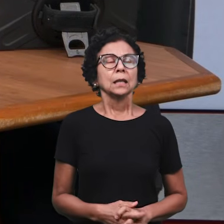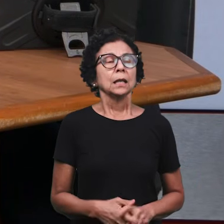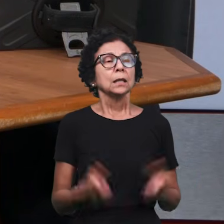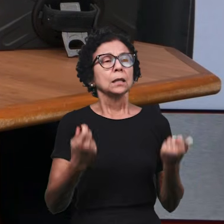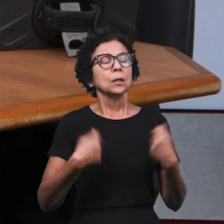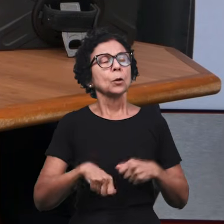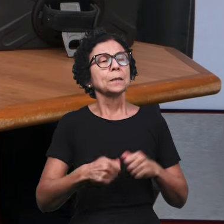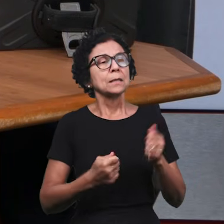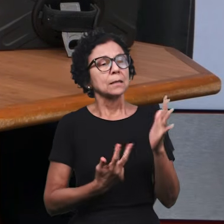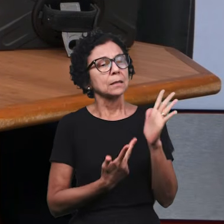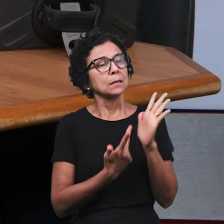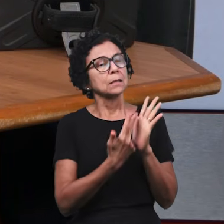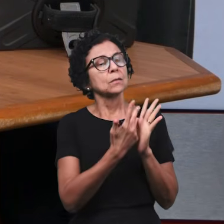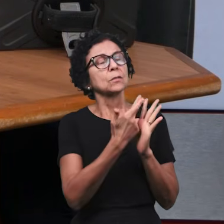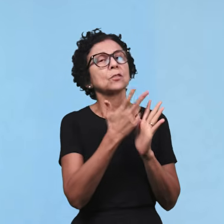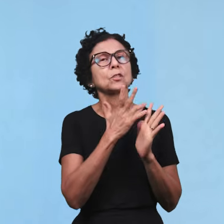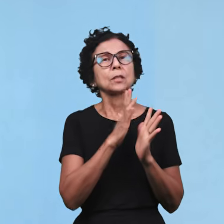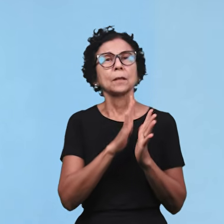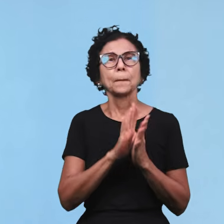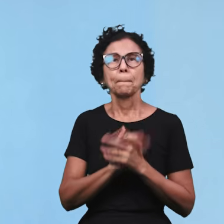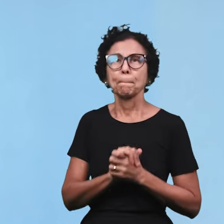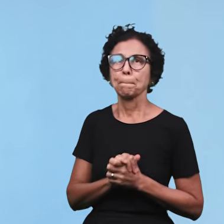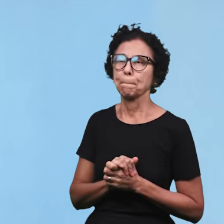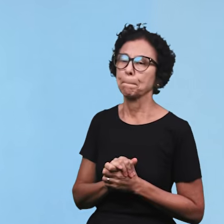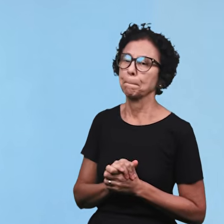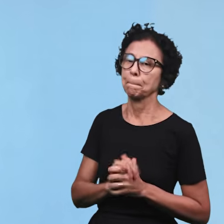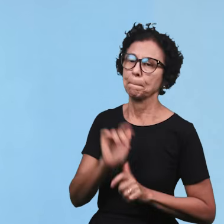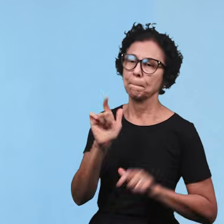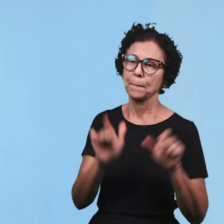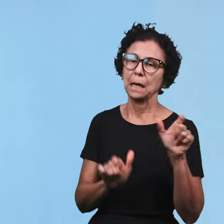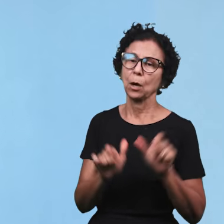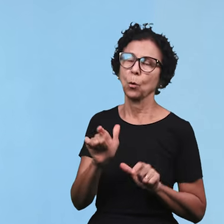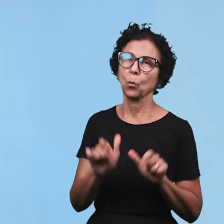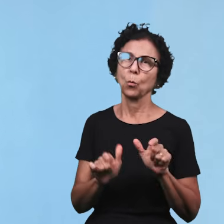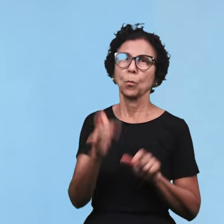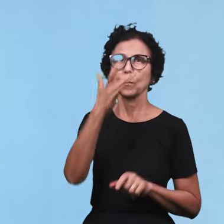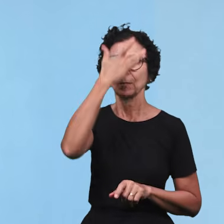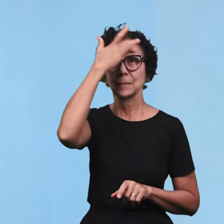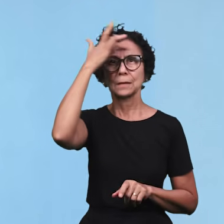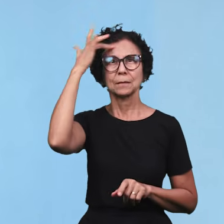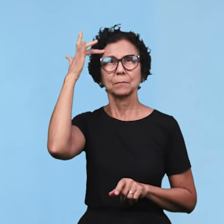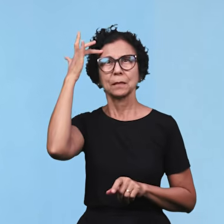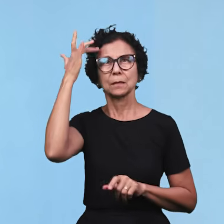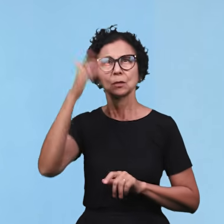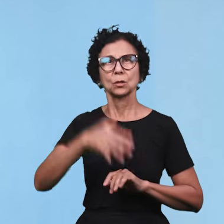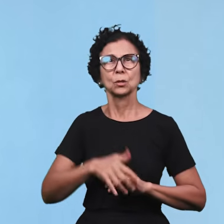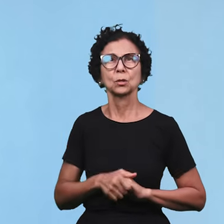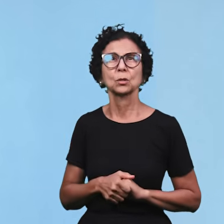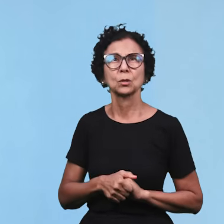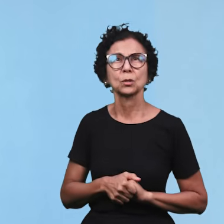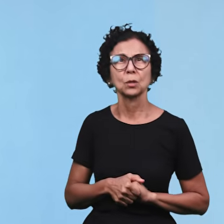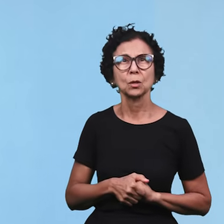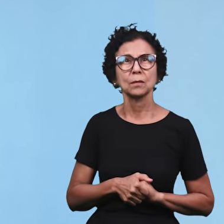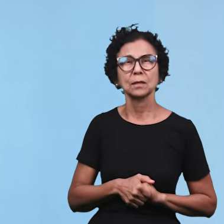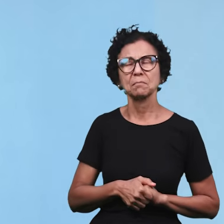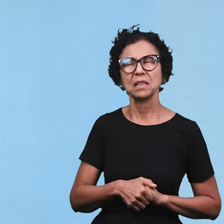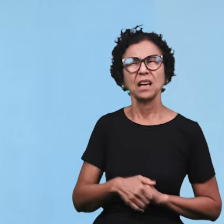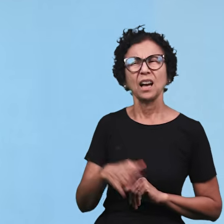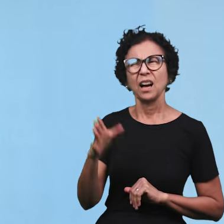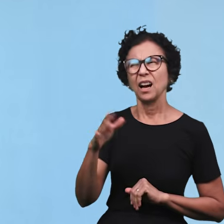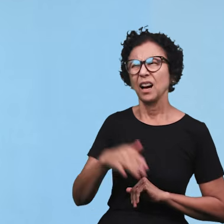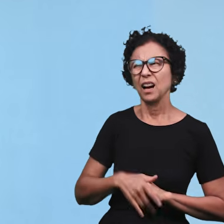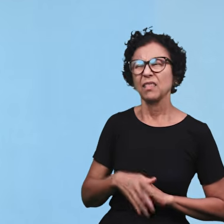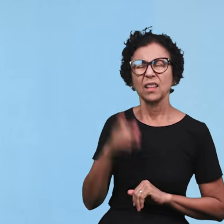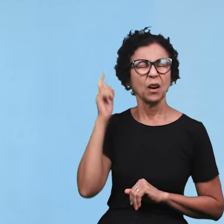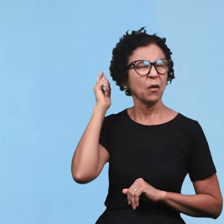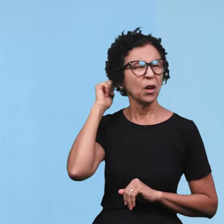existem alguns pacientes, né, devido a esse boom muito grande no transplante capilar, que acreditam que só o transplante capilar resolve. Mas